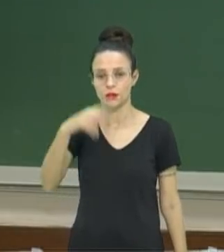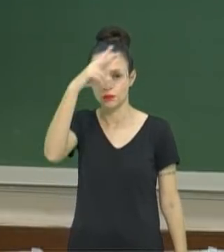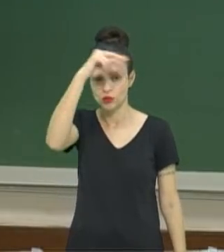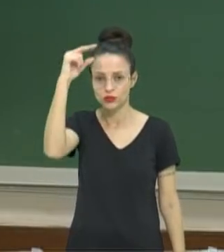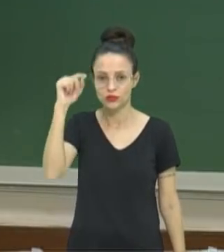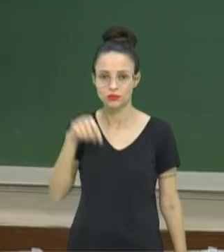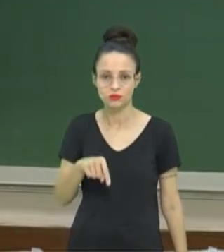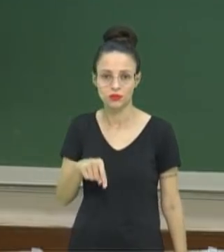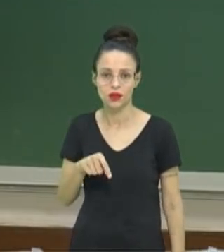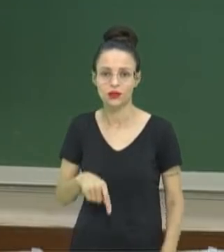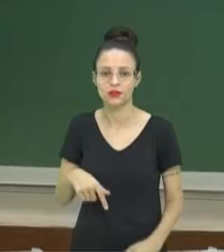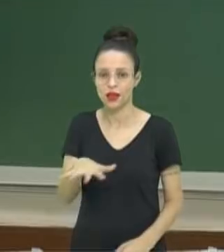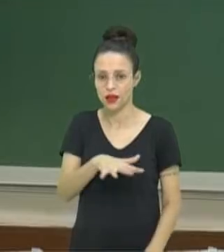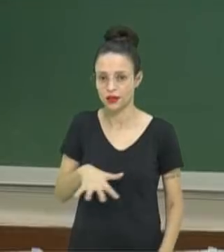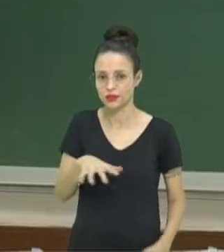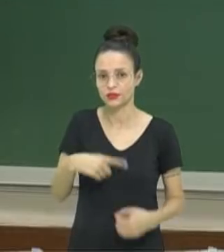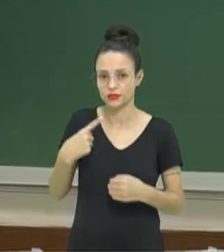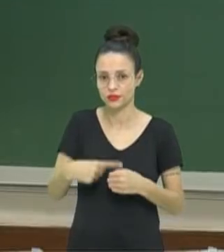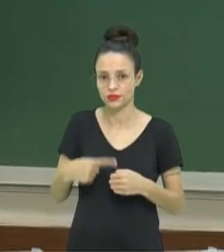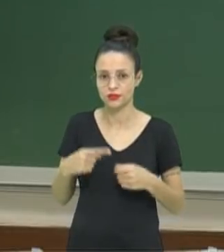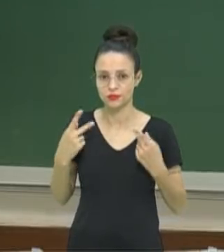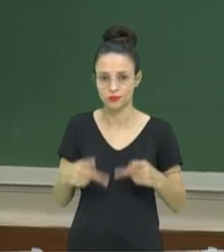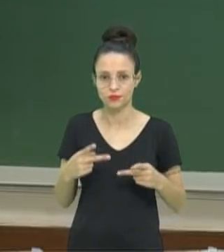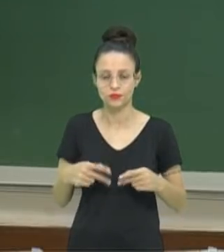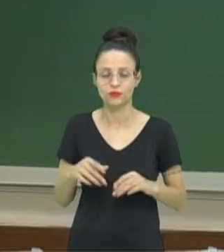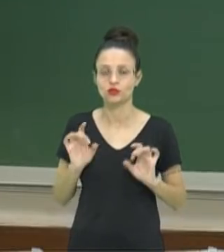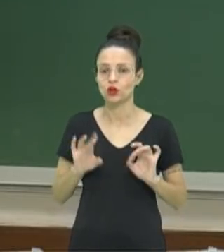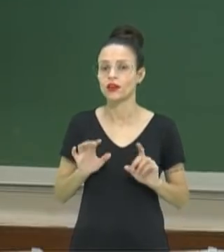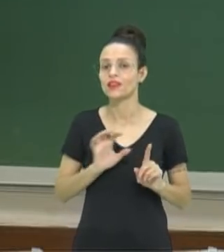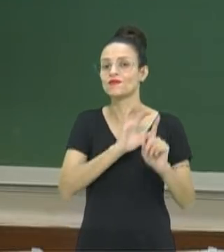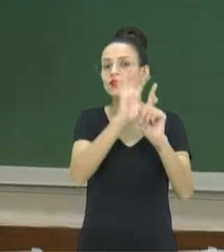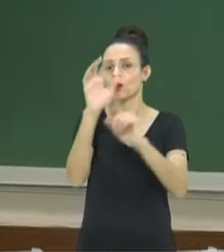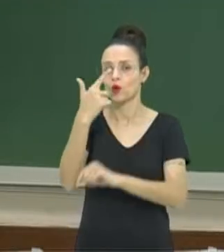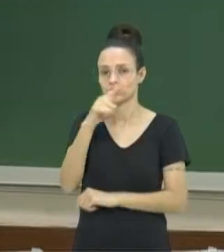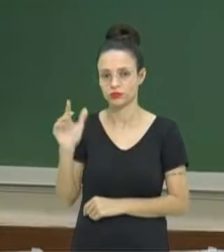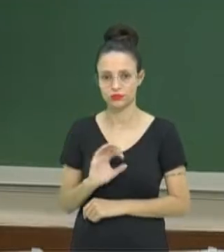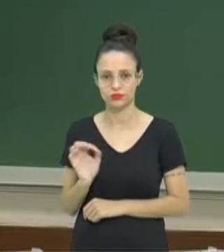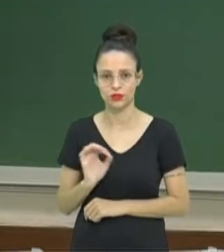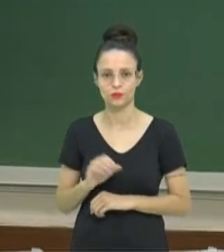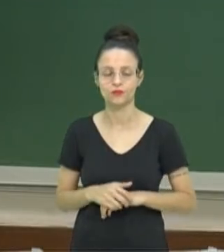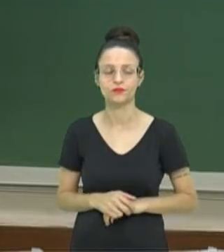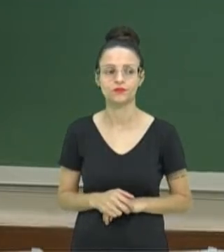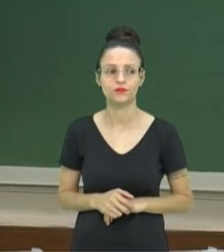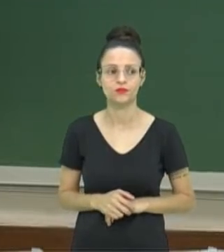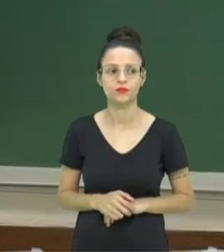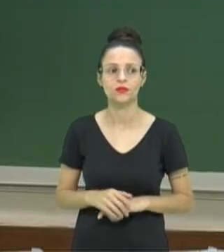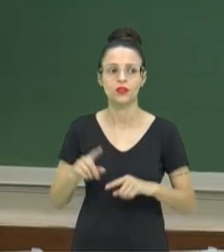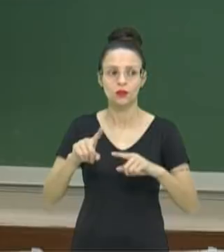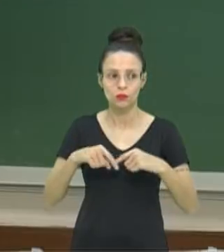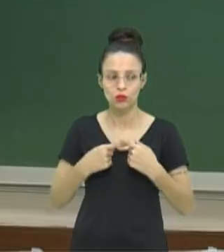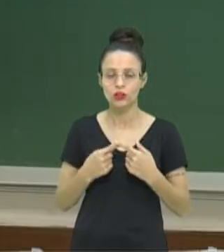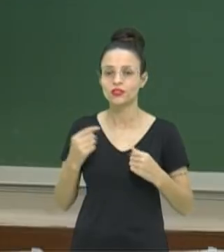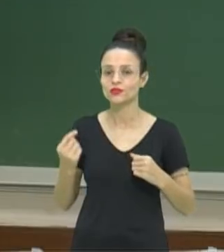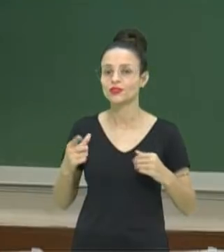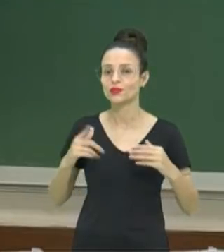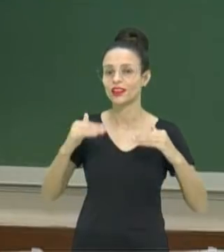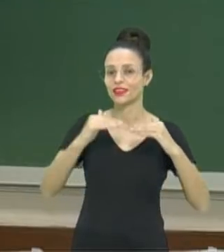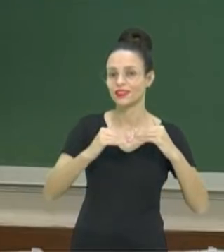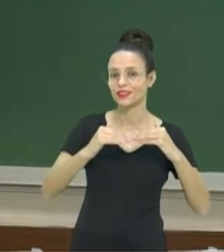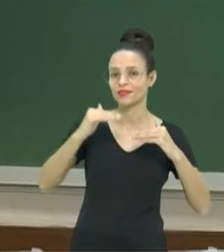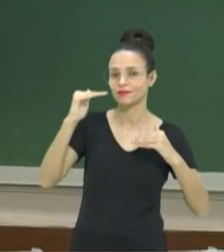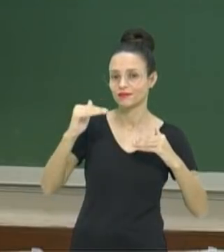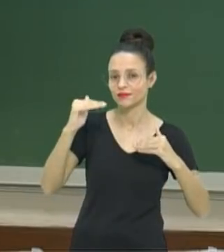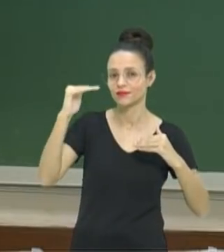né? Na sua área, no seu espaço urbano, então ela não influencia outras cidades. Então, por isso formamos ali um degrauzinho,